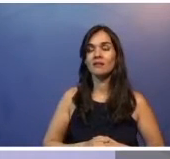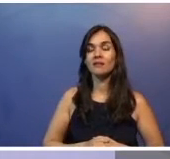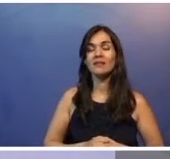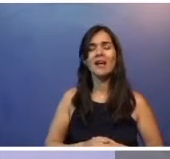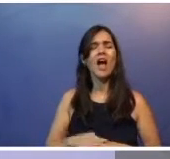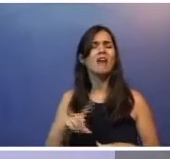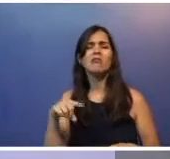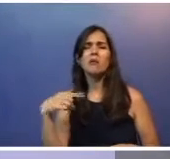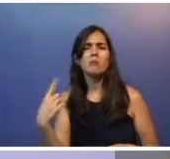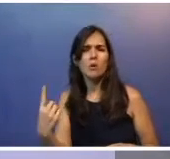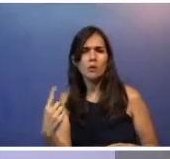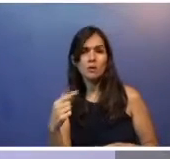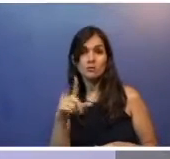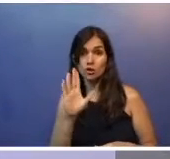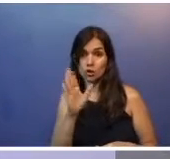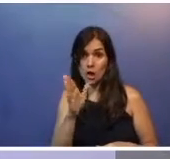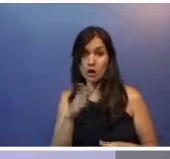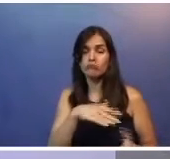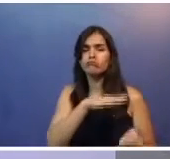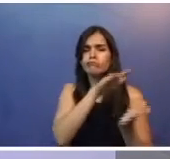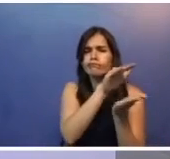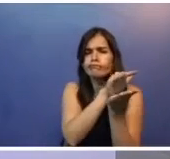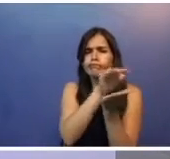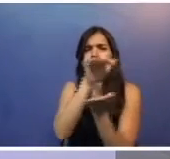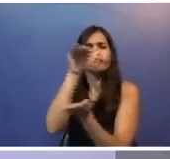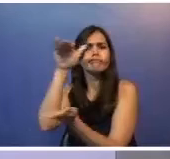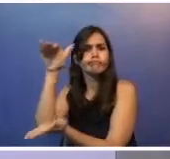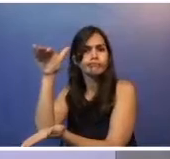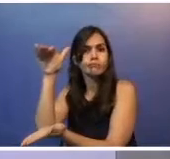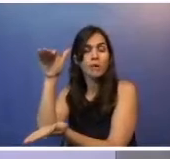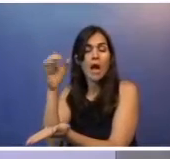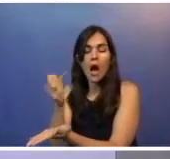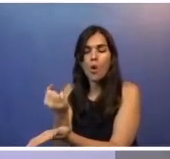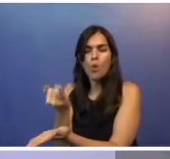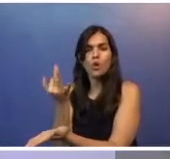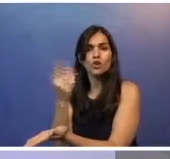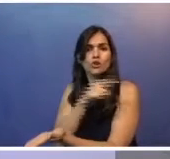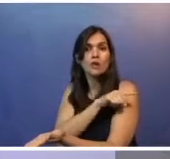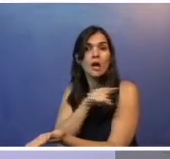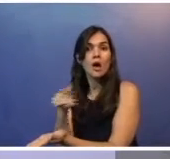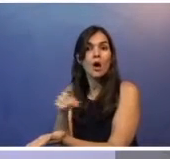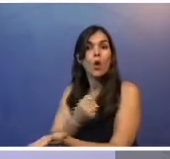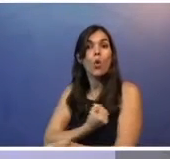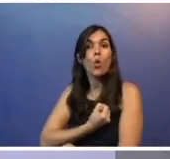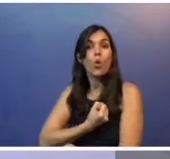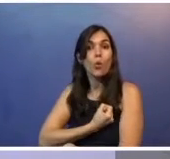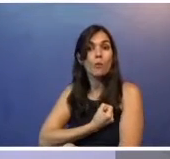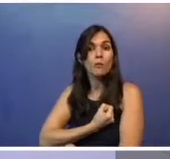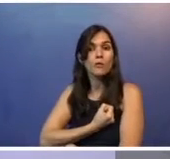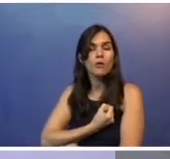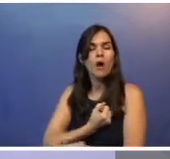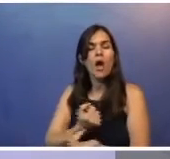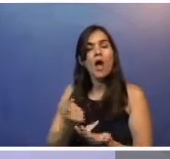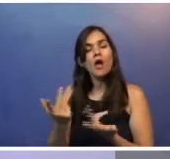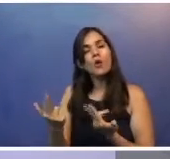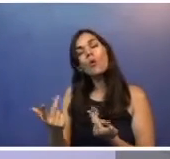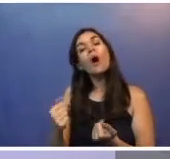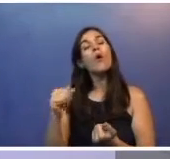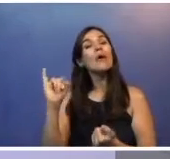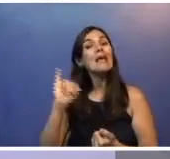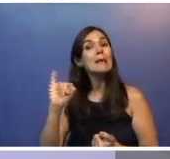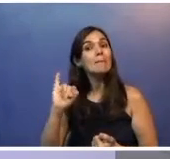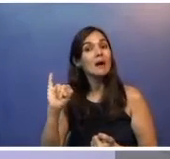e depois que colocar na ordem se a quantidade dos números se for uma quantidade